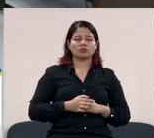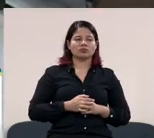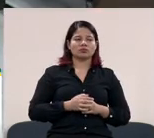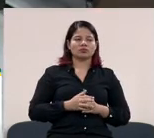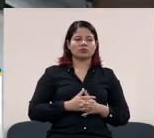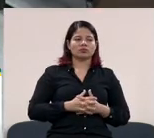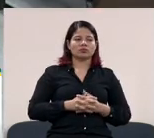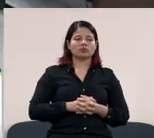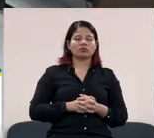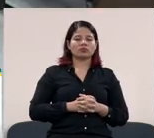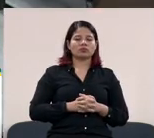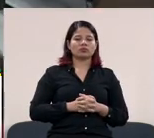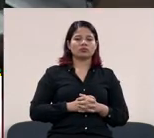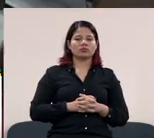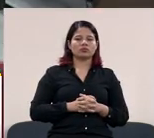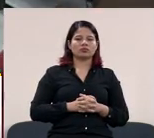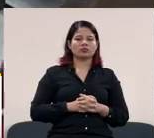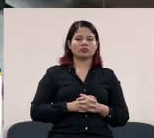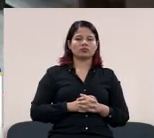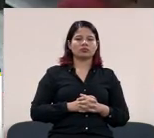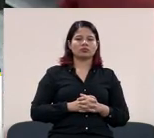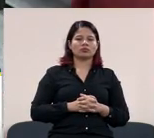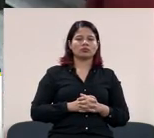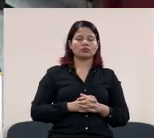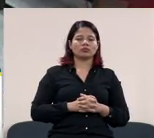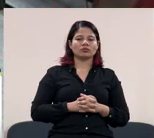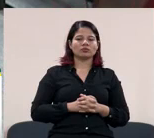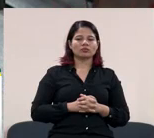presidente. Está em discussão.